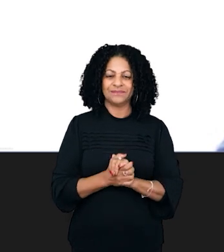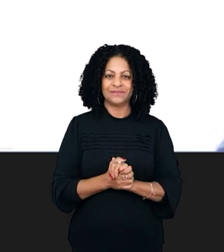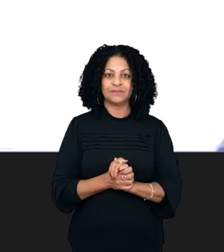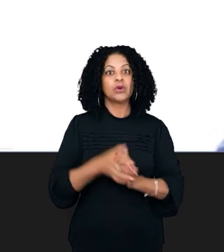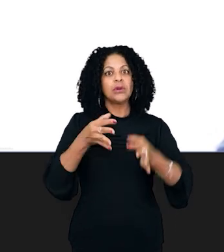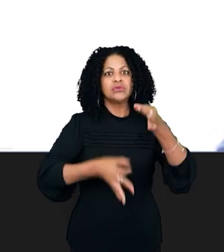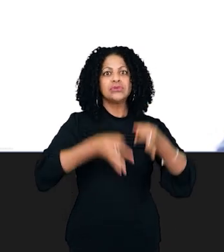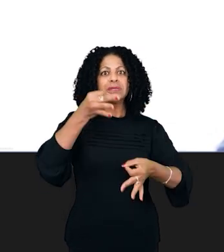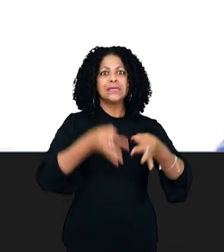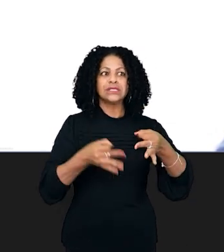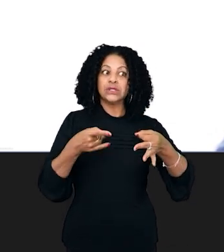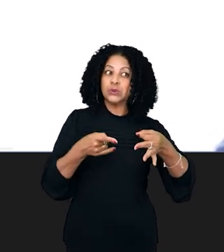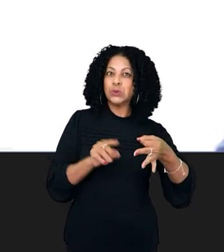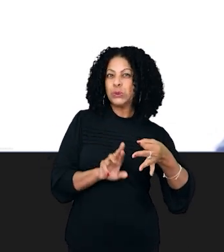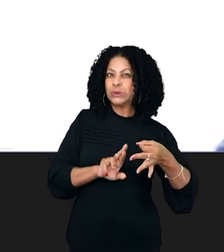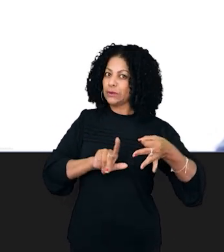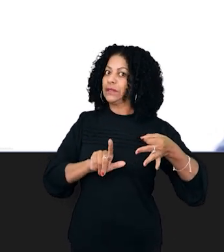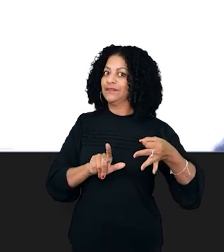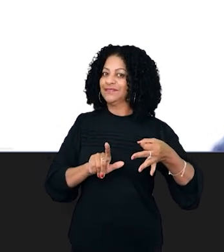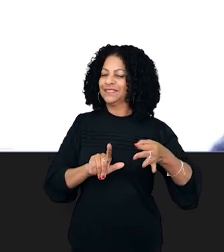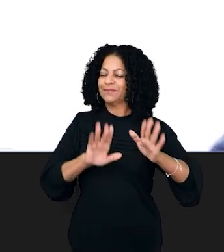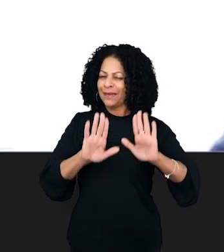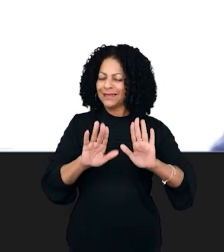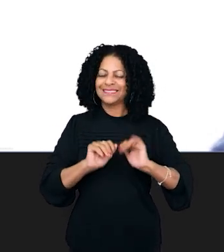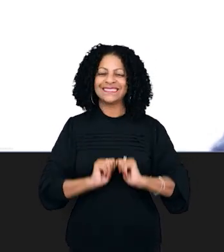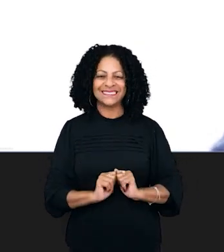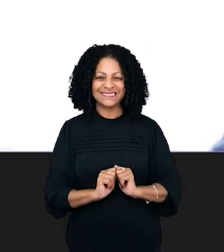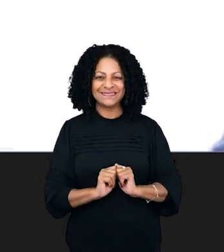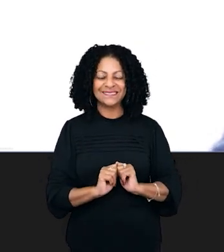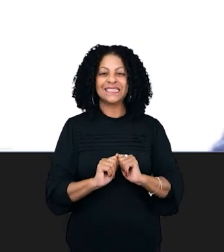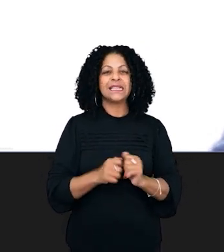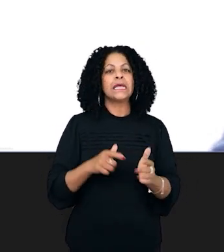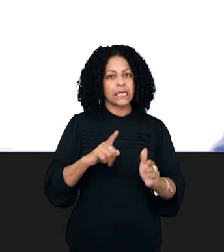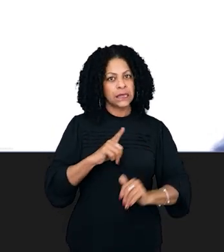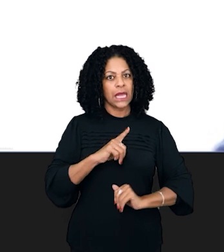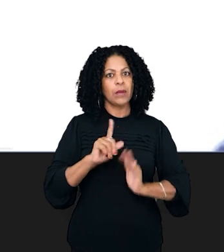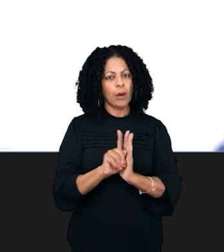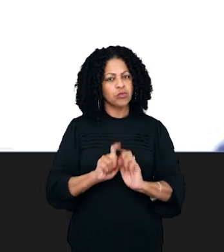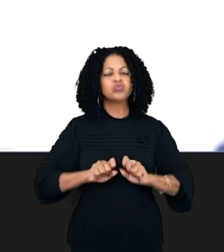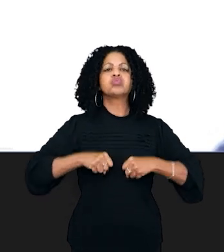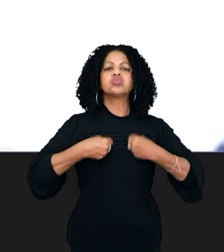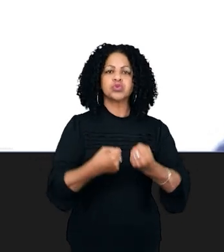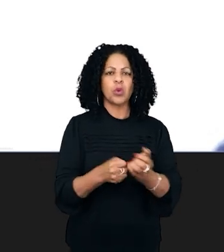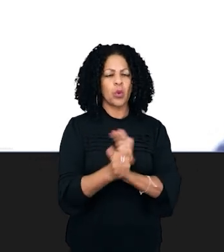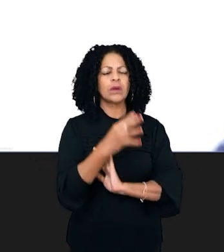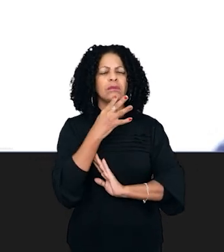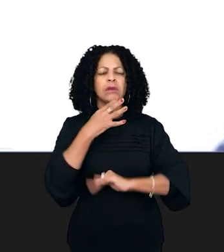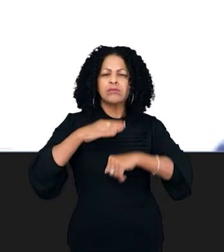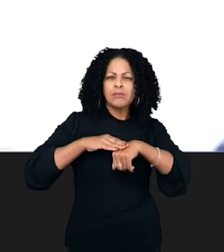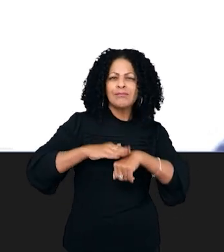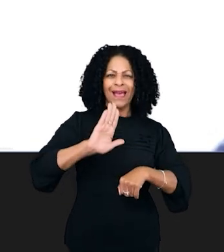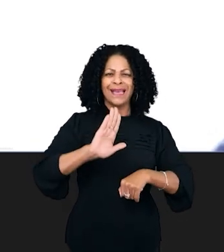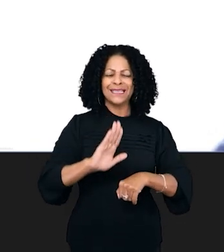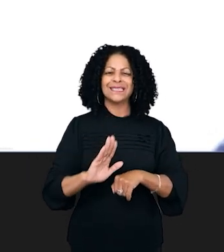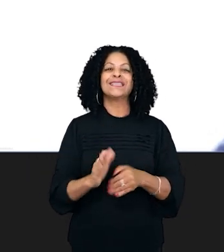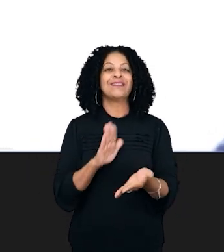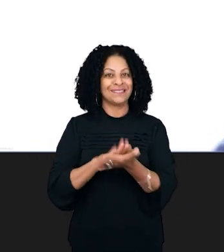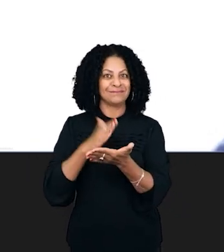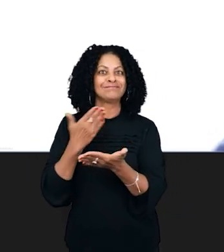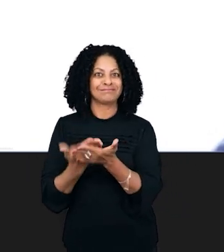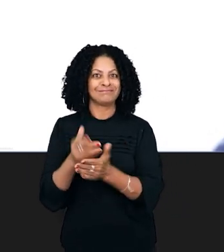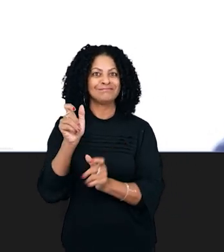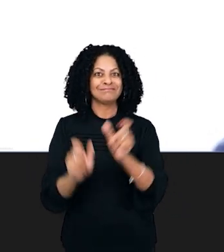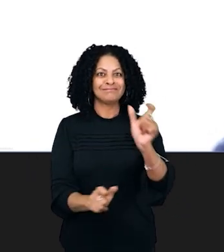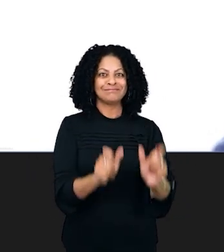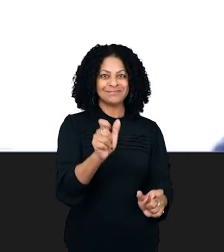que a linguagem jurídica, sem dúvida alguma, ela demanda, né, um esforço maior de conhecimento, né, dos